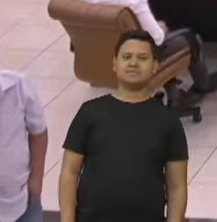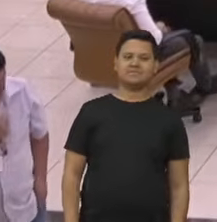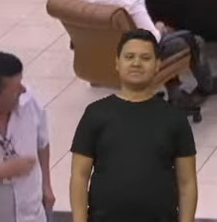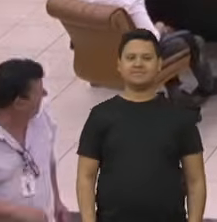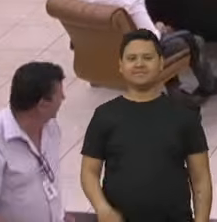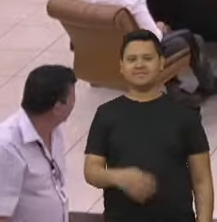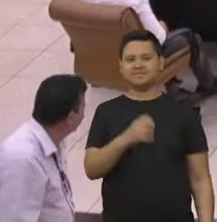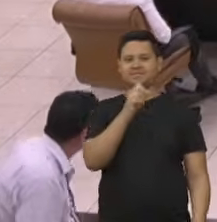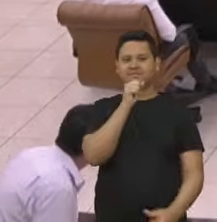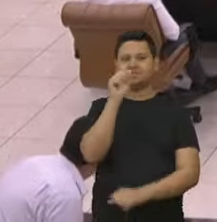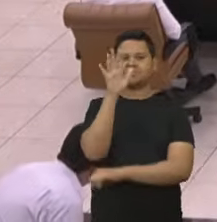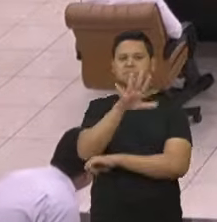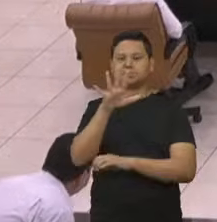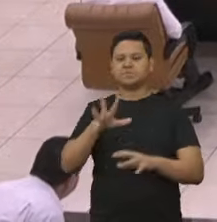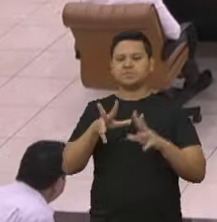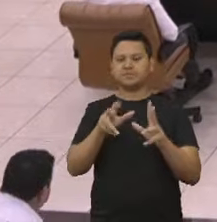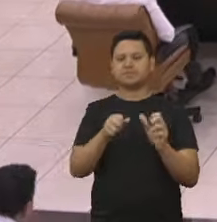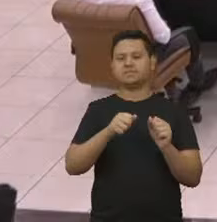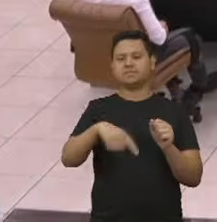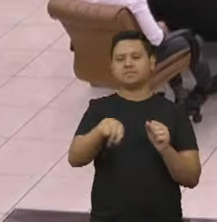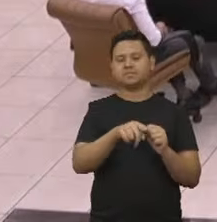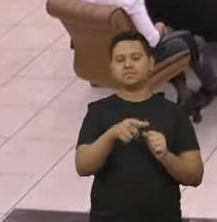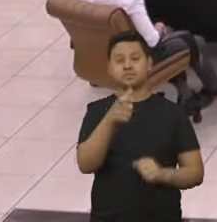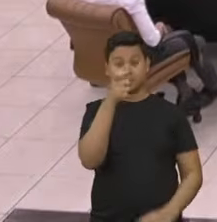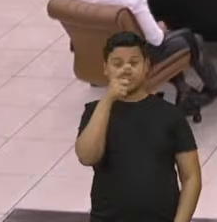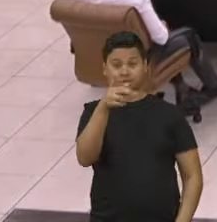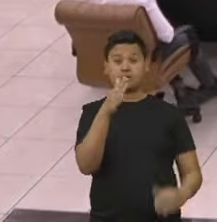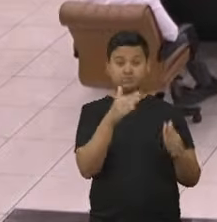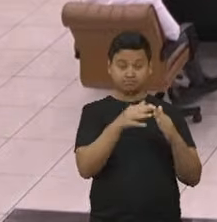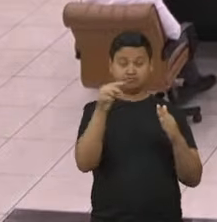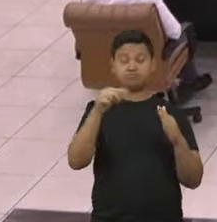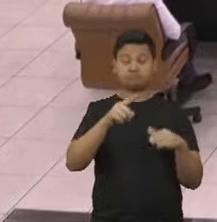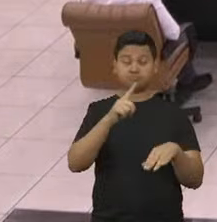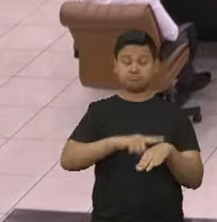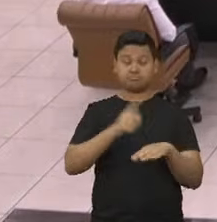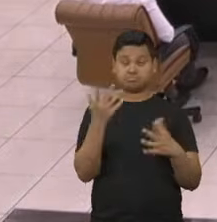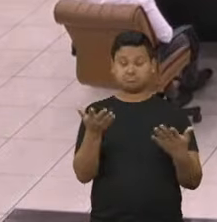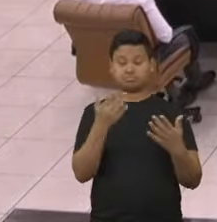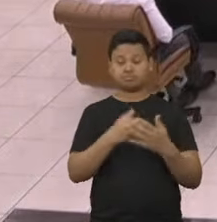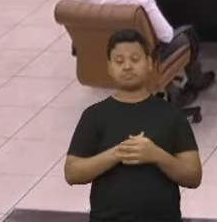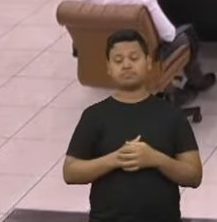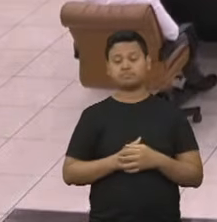Boa tarde a todos. Está assistindo em casa nesse momento.